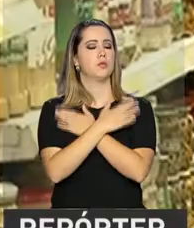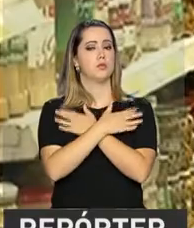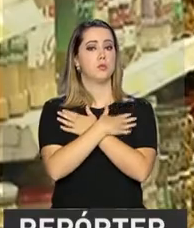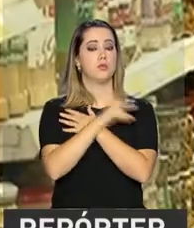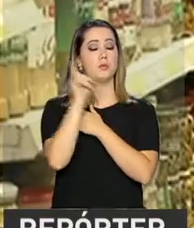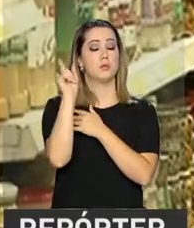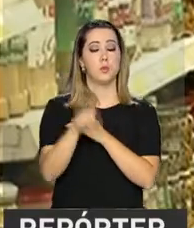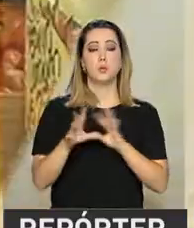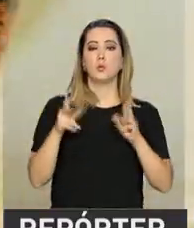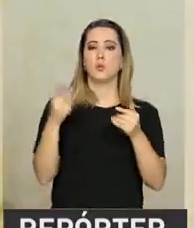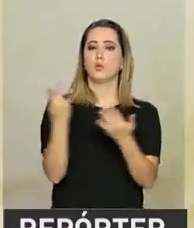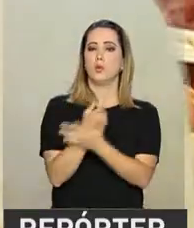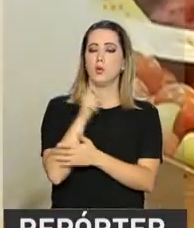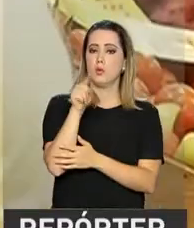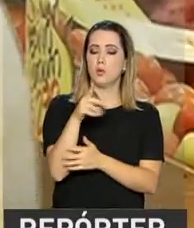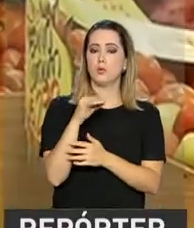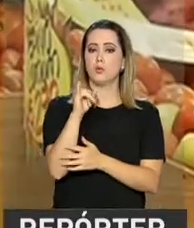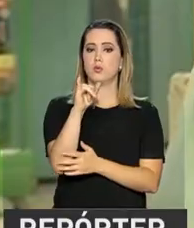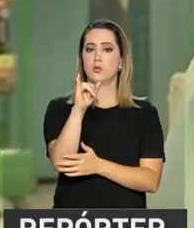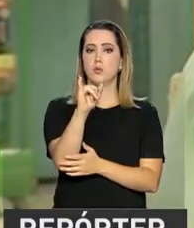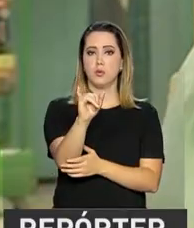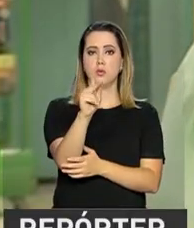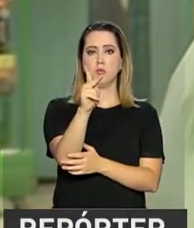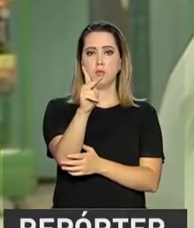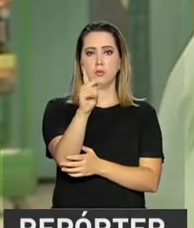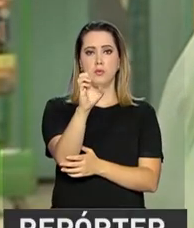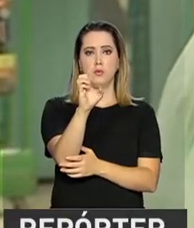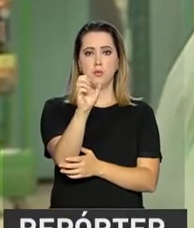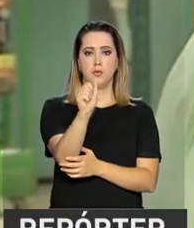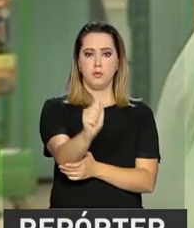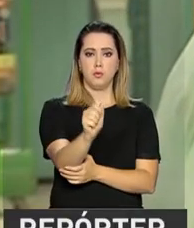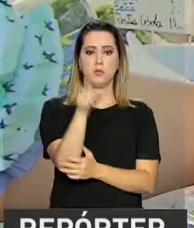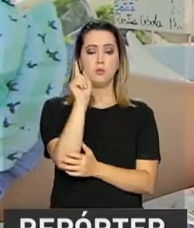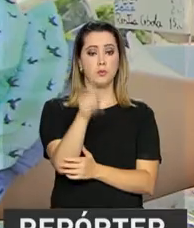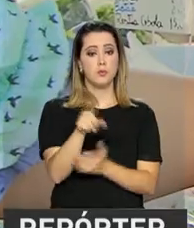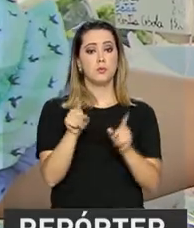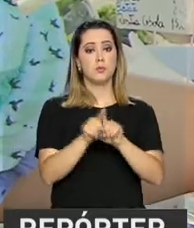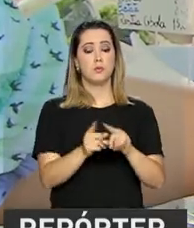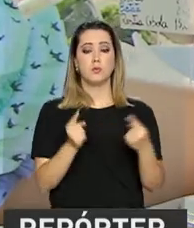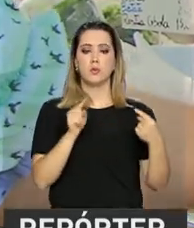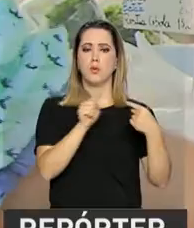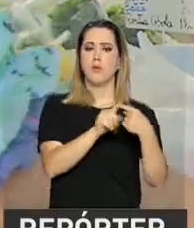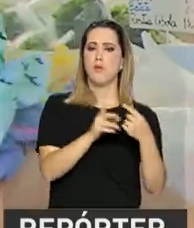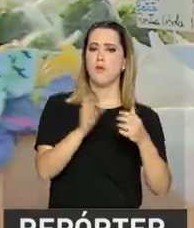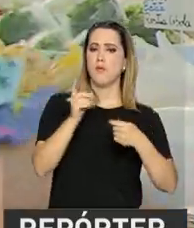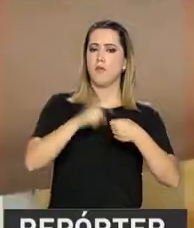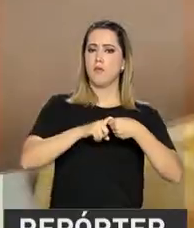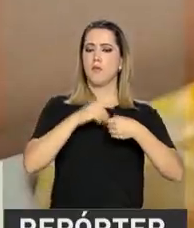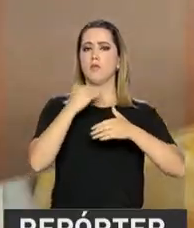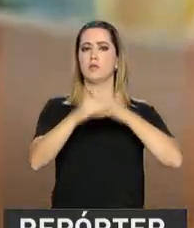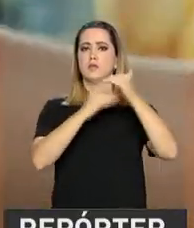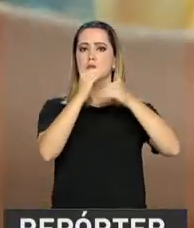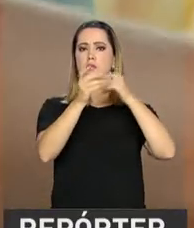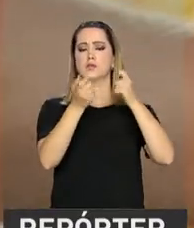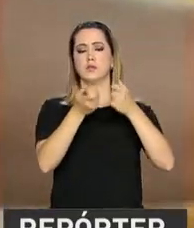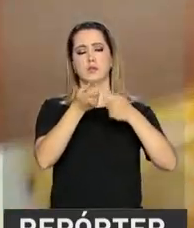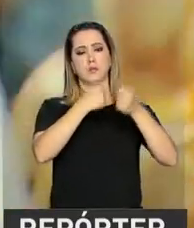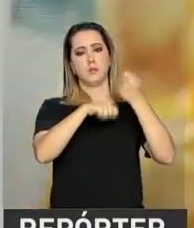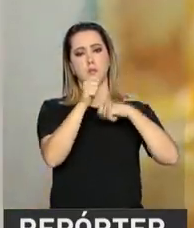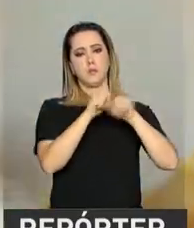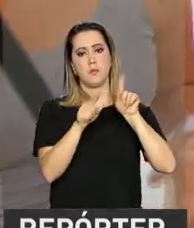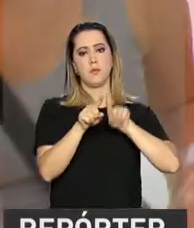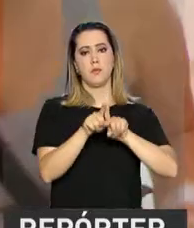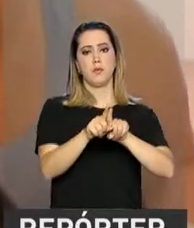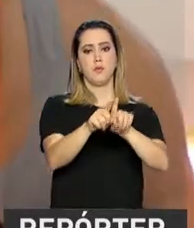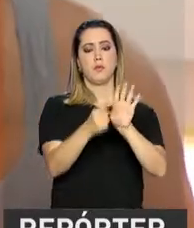isso segundo estudo do instituto de pesquisa econômica aplicada o idéia é indicativo de recuperação econômica que já reflete no